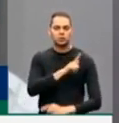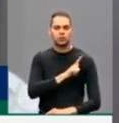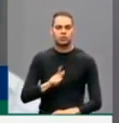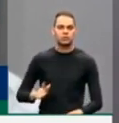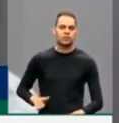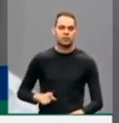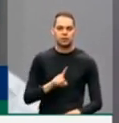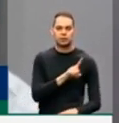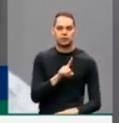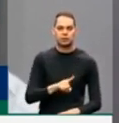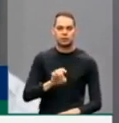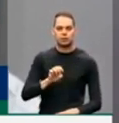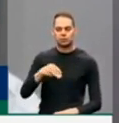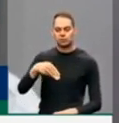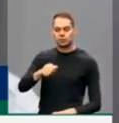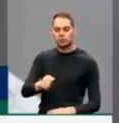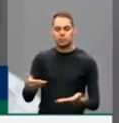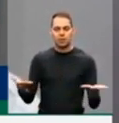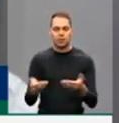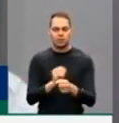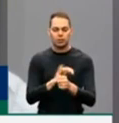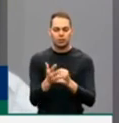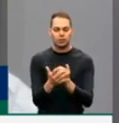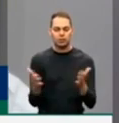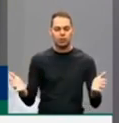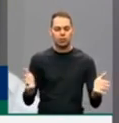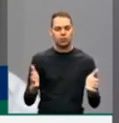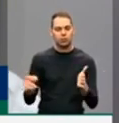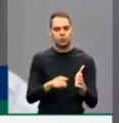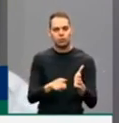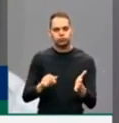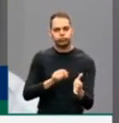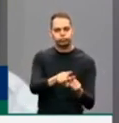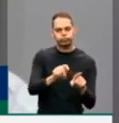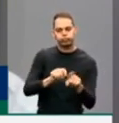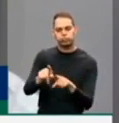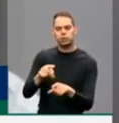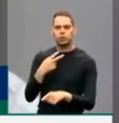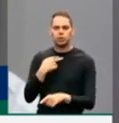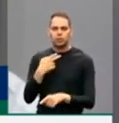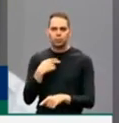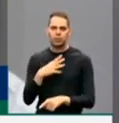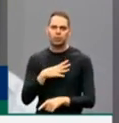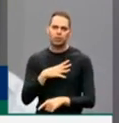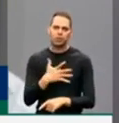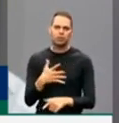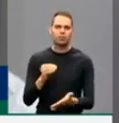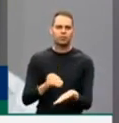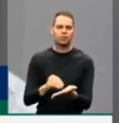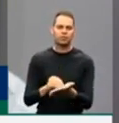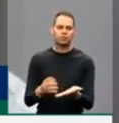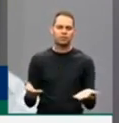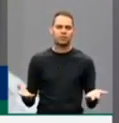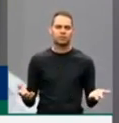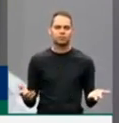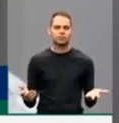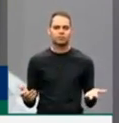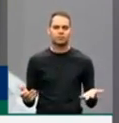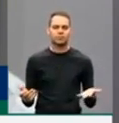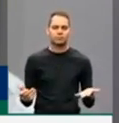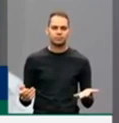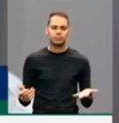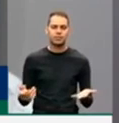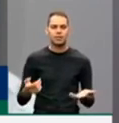um despejo nesta pandemia, porque é sinal de covardia. A gente pede à base do governo Zema, de deputados federais,